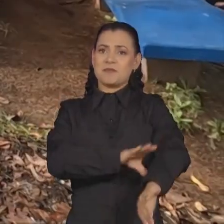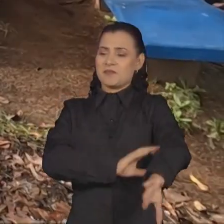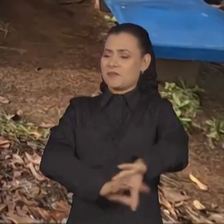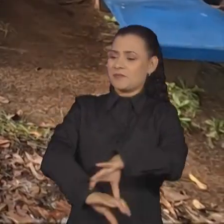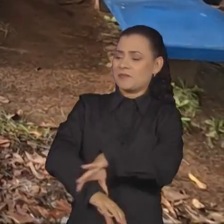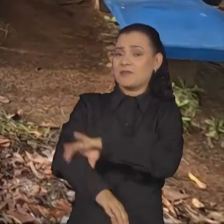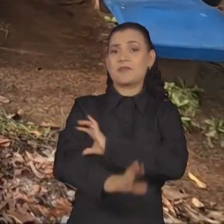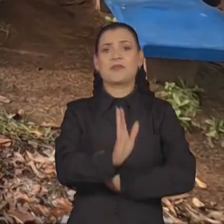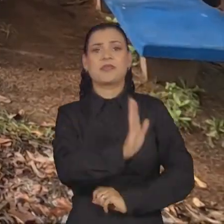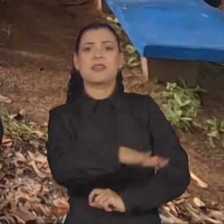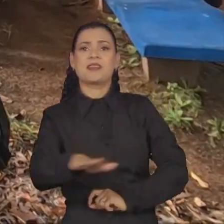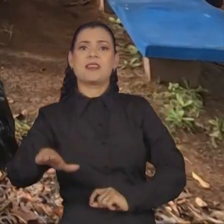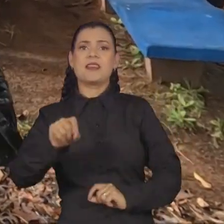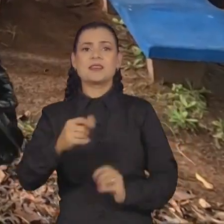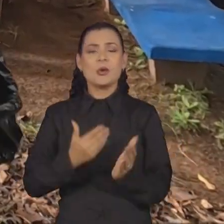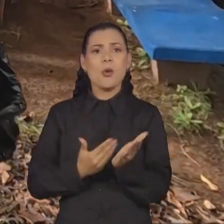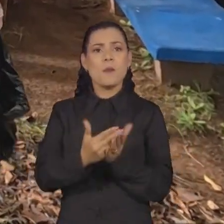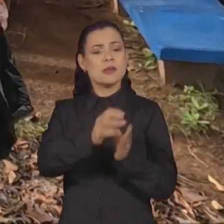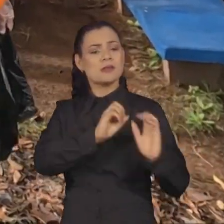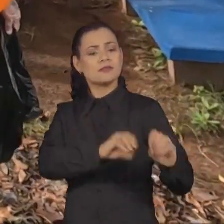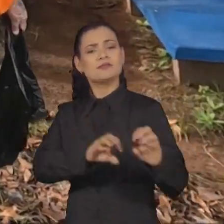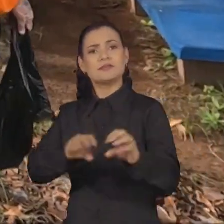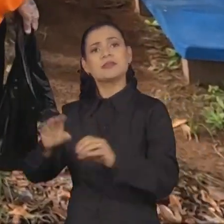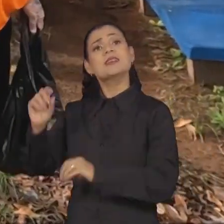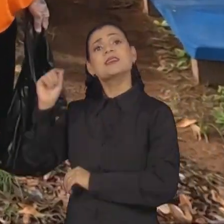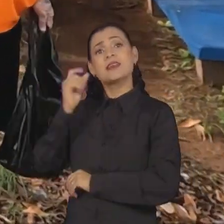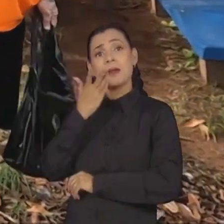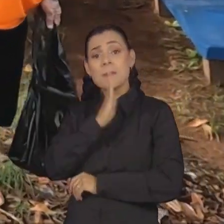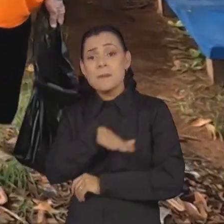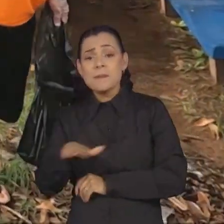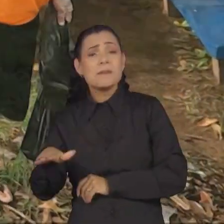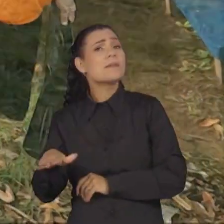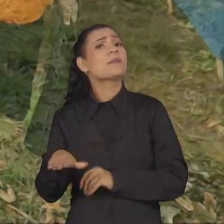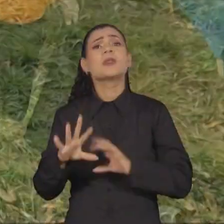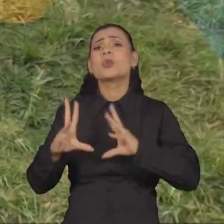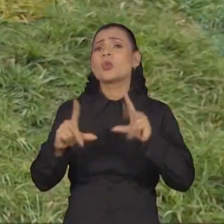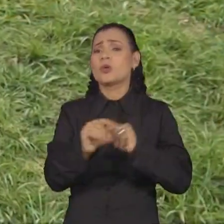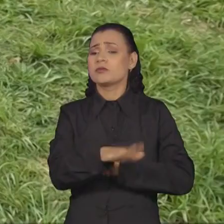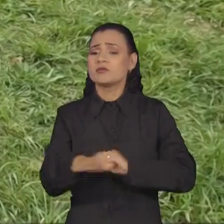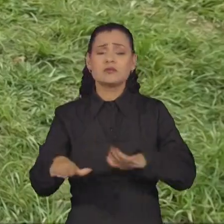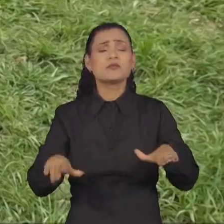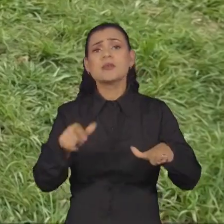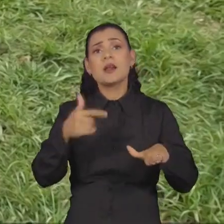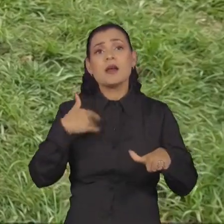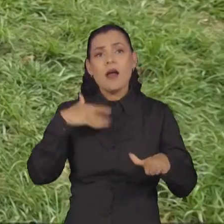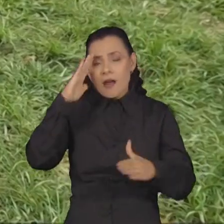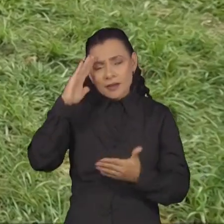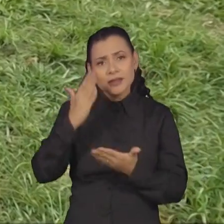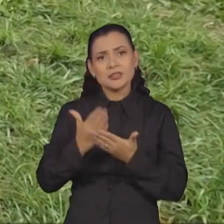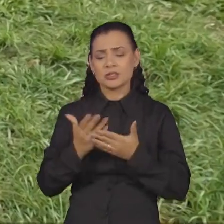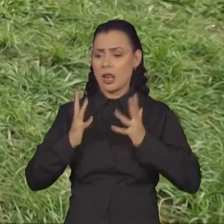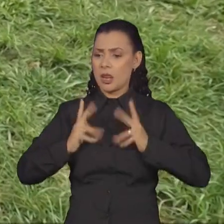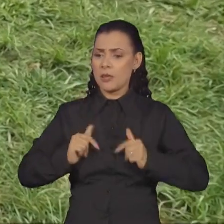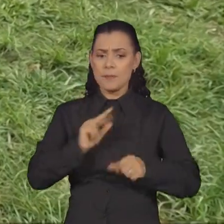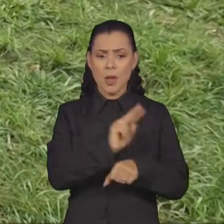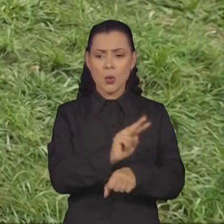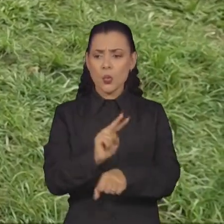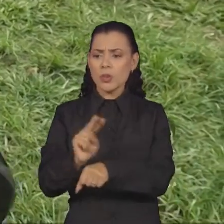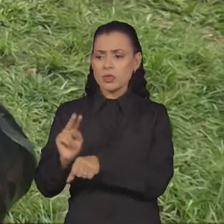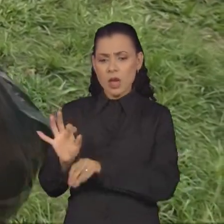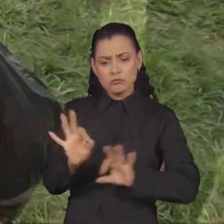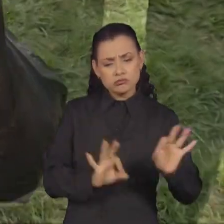essa fase, se nós ensinarmos os nossos bebês e crianças, desde pequenininhos, a acreditar, a cuidar